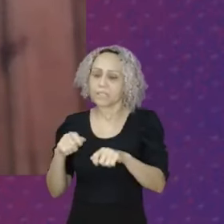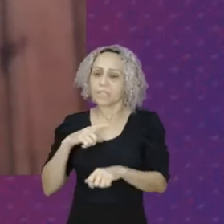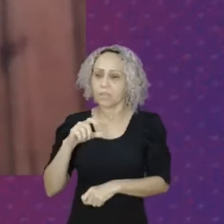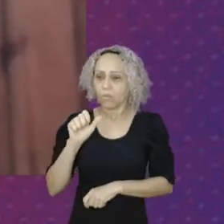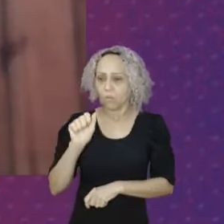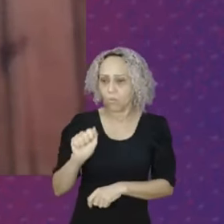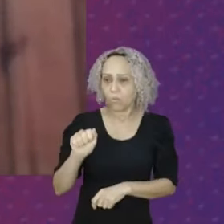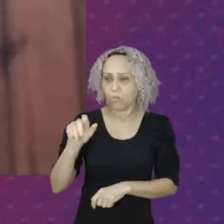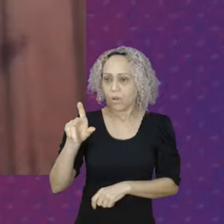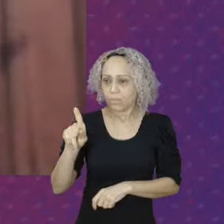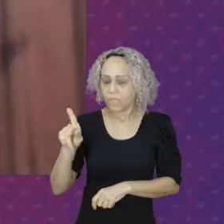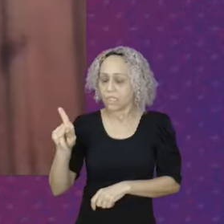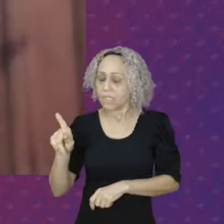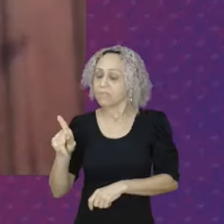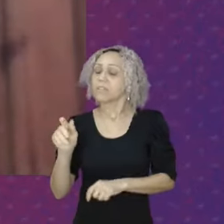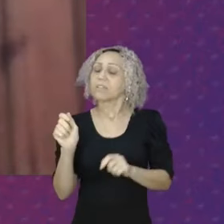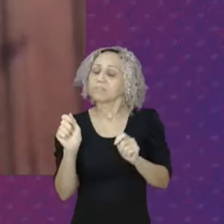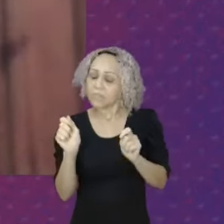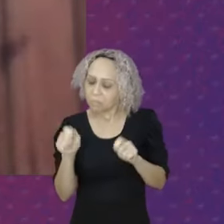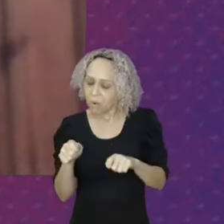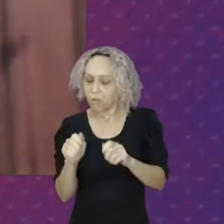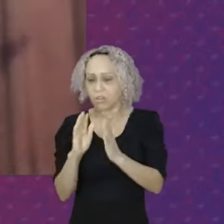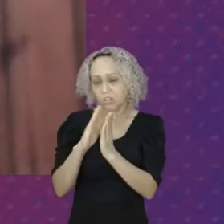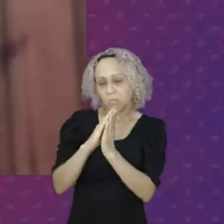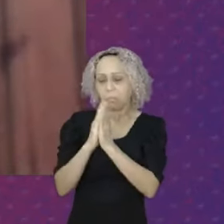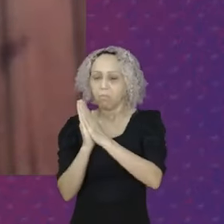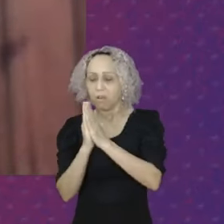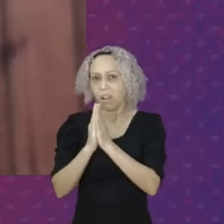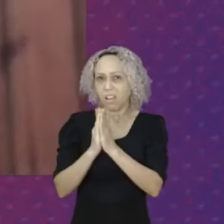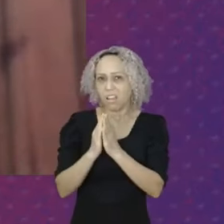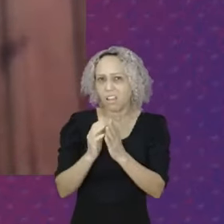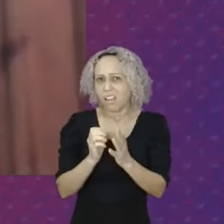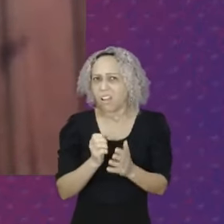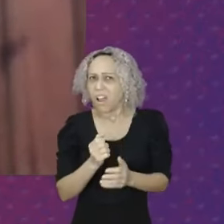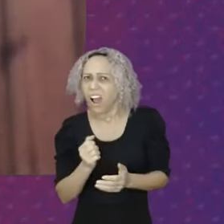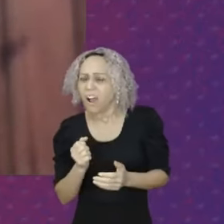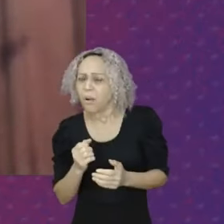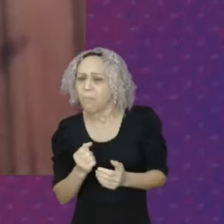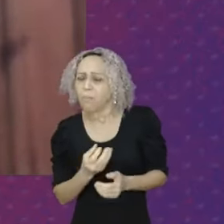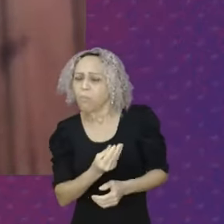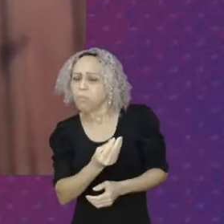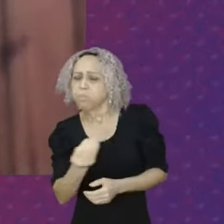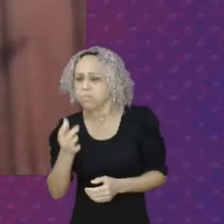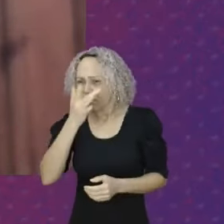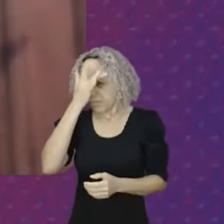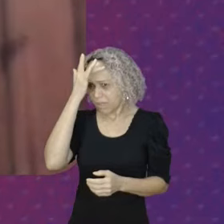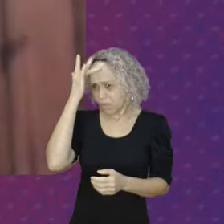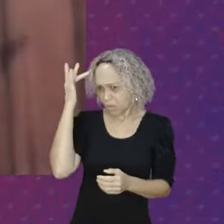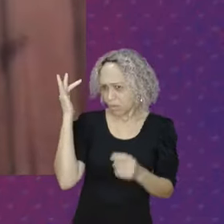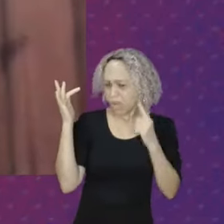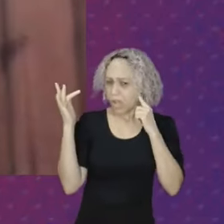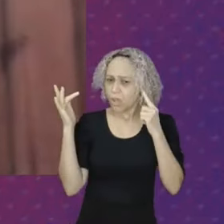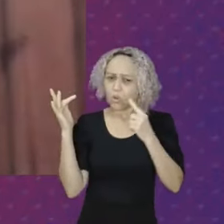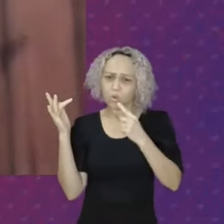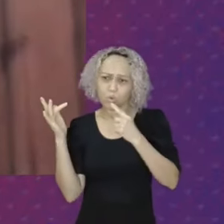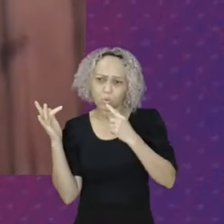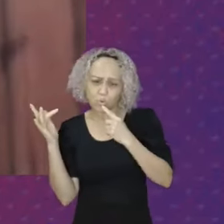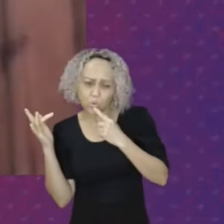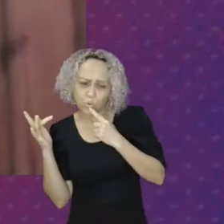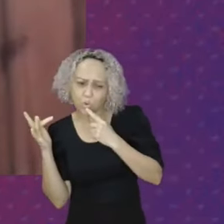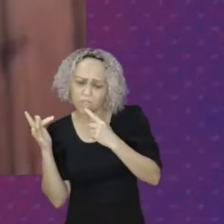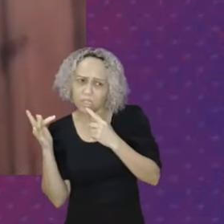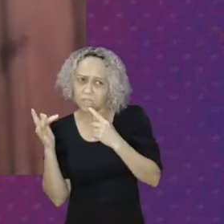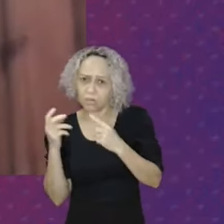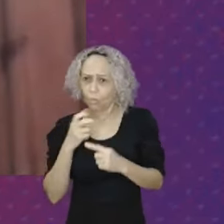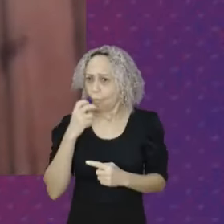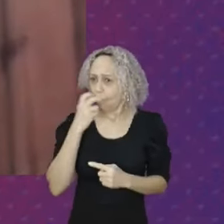faz né uma tradução em Libras porque tem muitas pessoas surdas que elas além de não serem oralizadas às vezes são às vezes não são